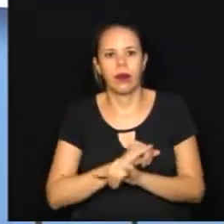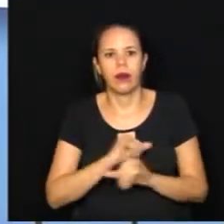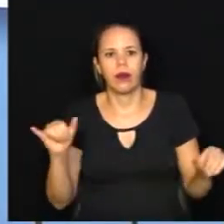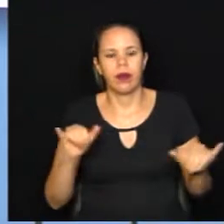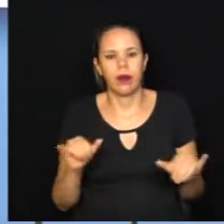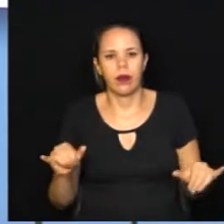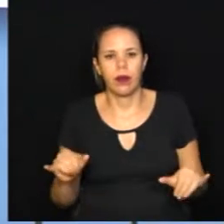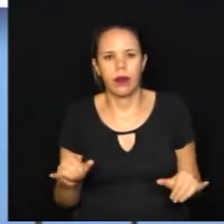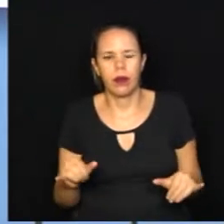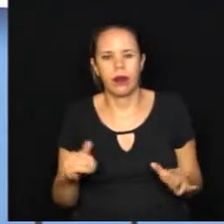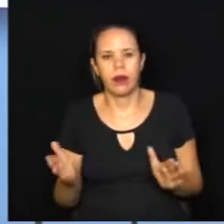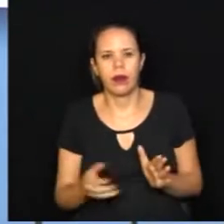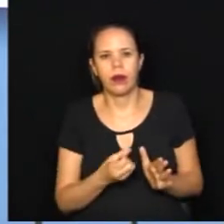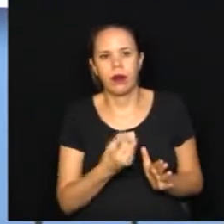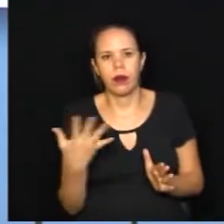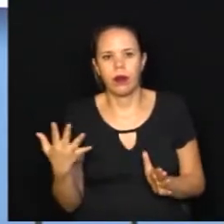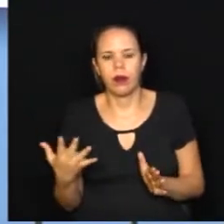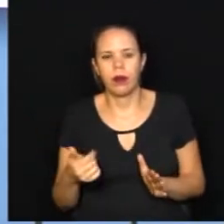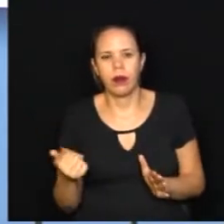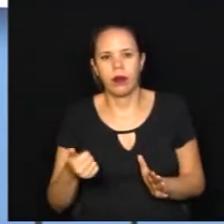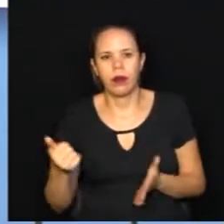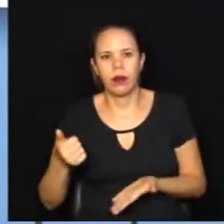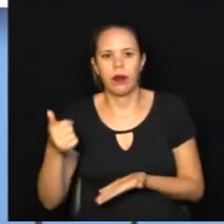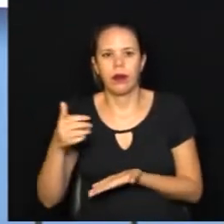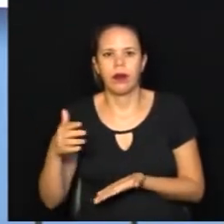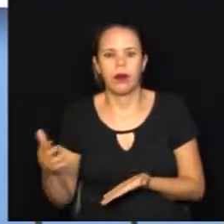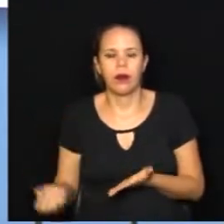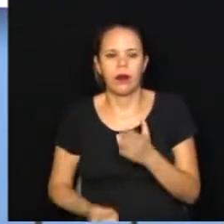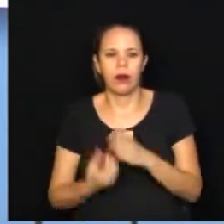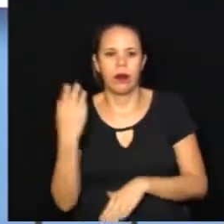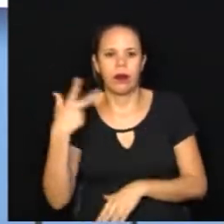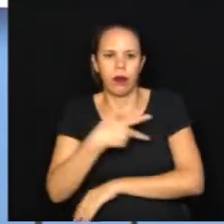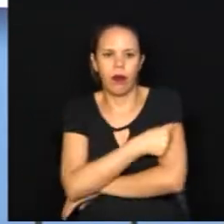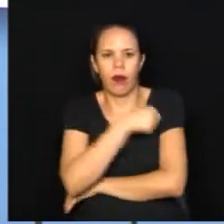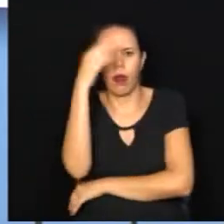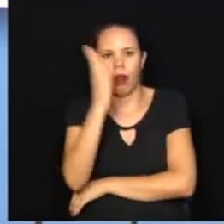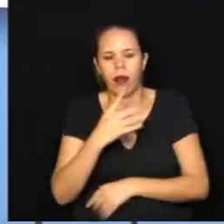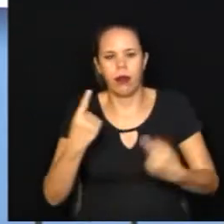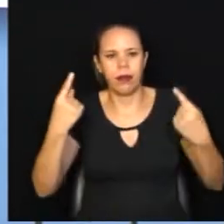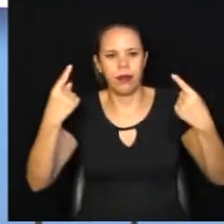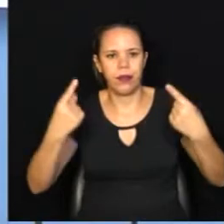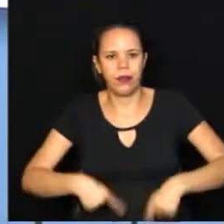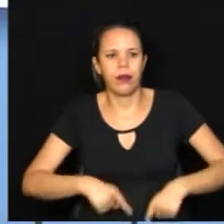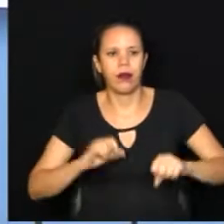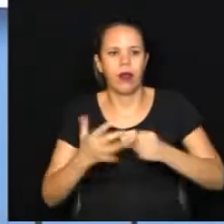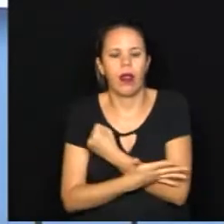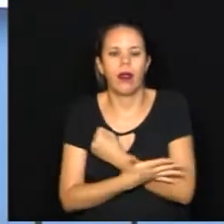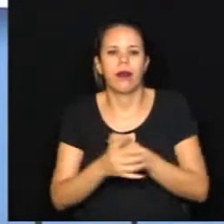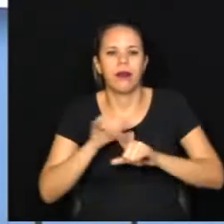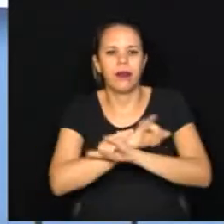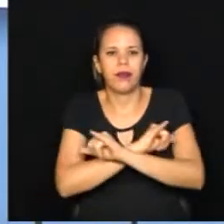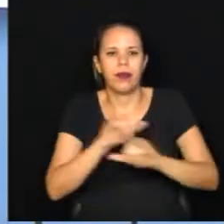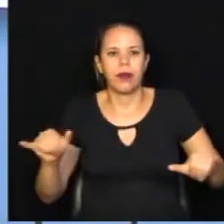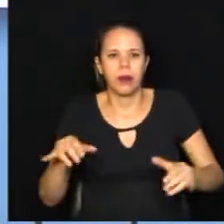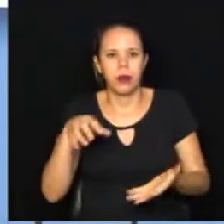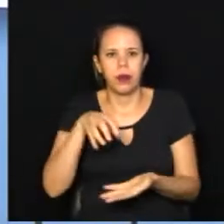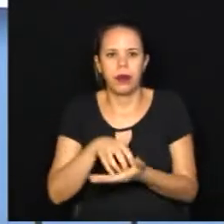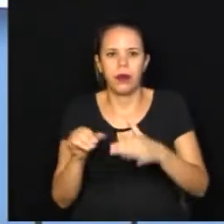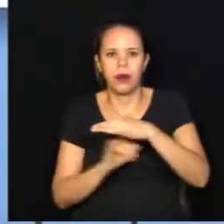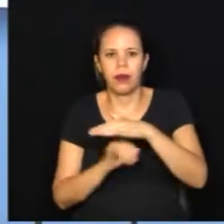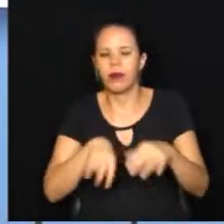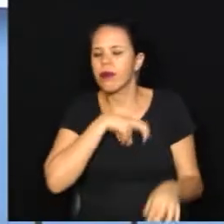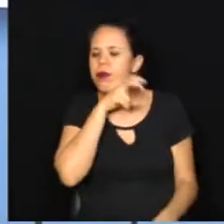a produção piloto da primeira vacina brasileira contra o novo coronavírus. O anúncio foi feito na sede do